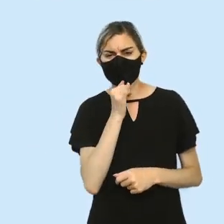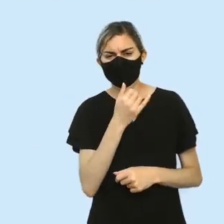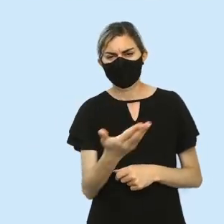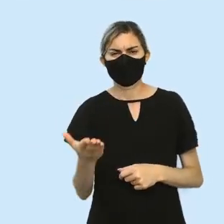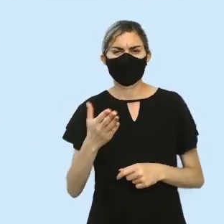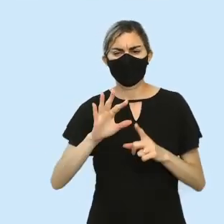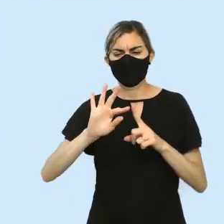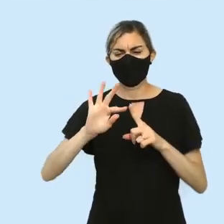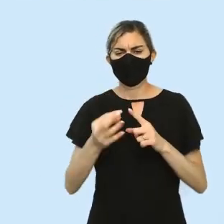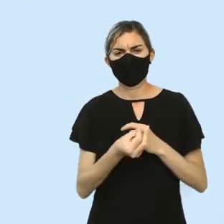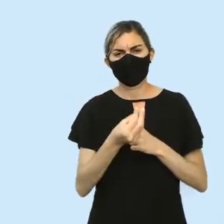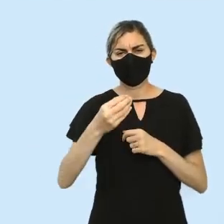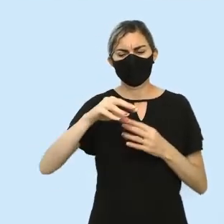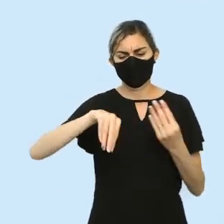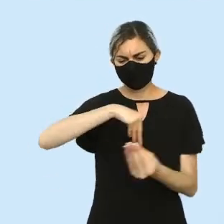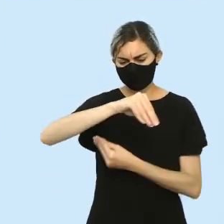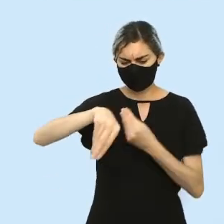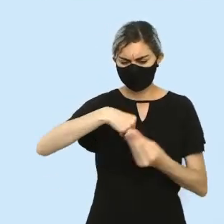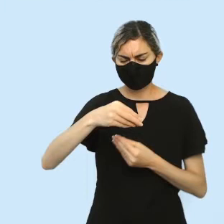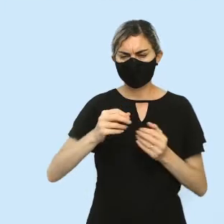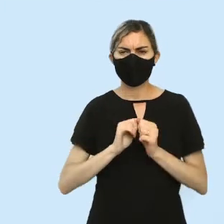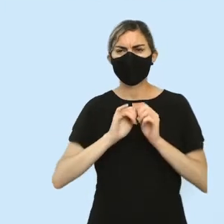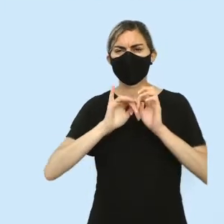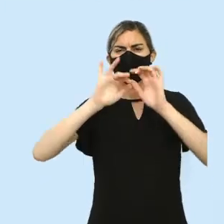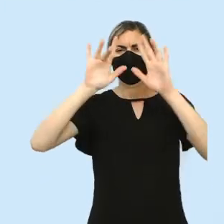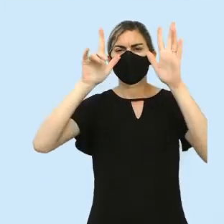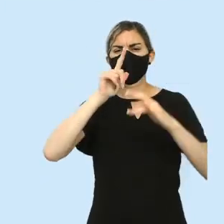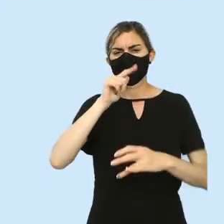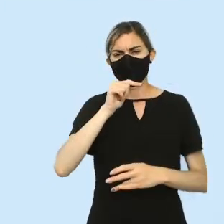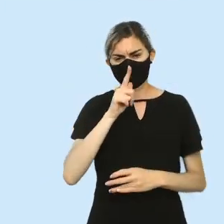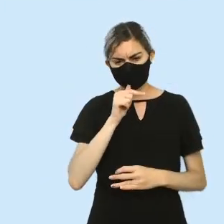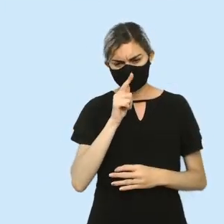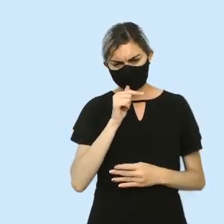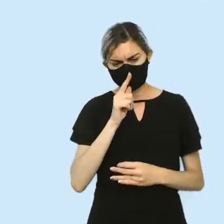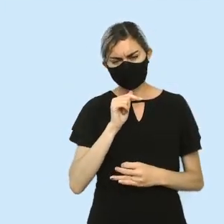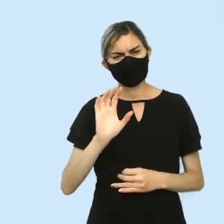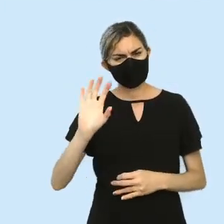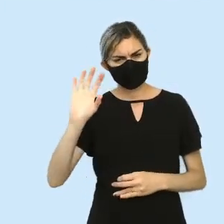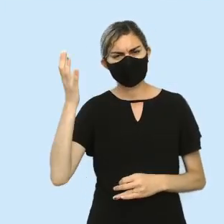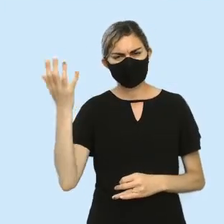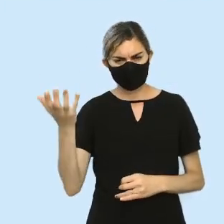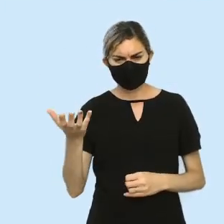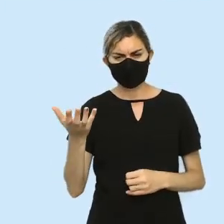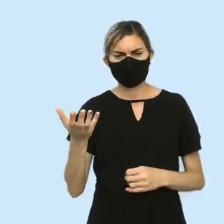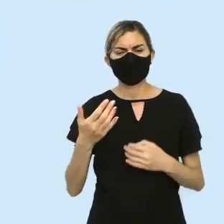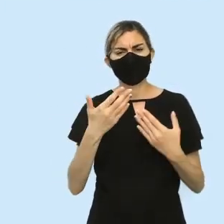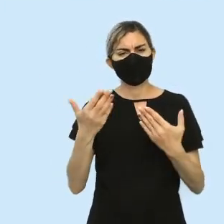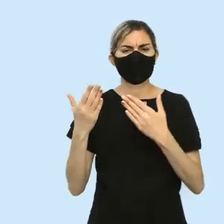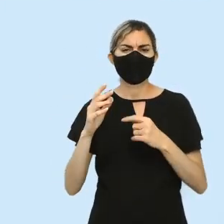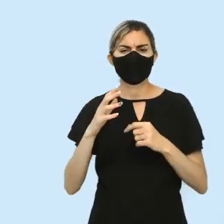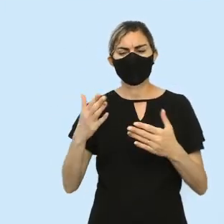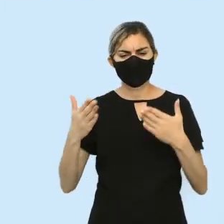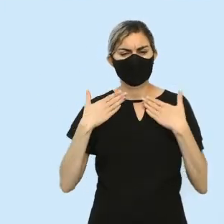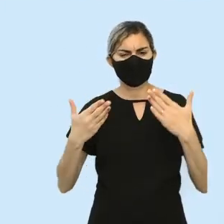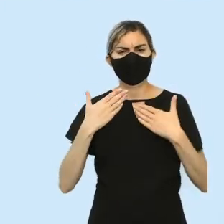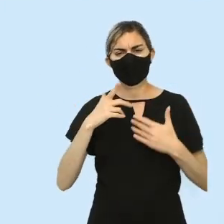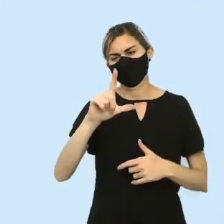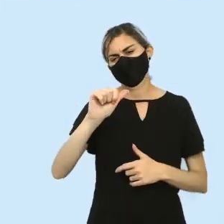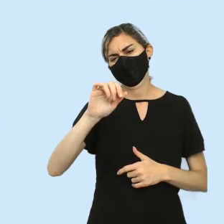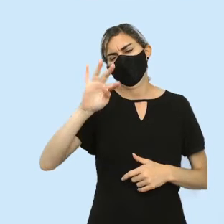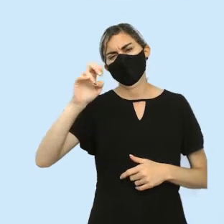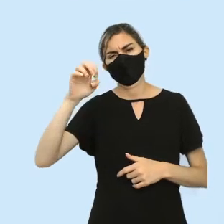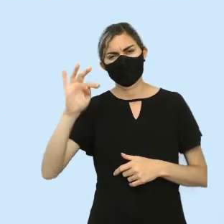a fusão e a vaporização da água acontecem graças ao calor latente.